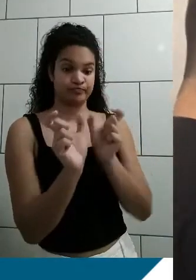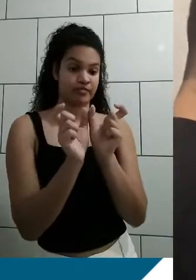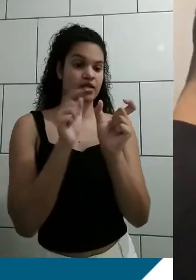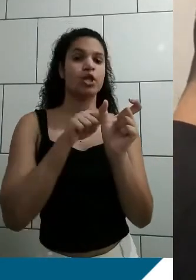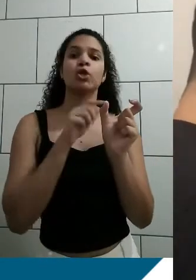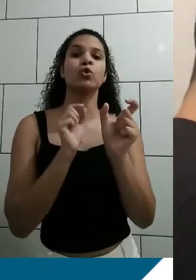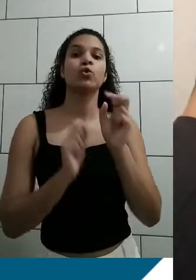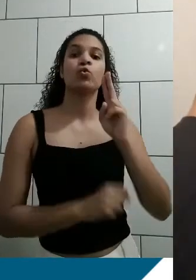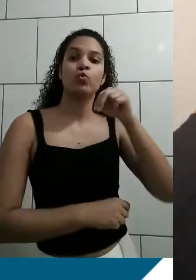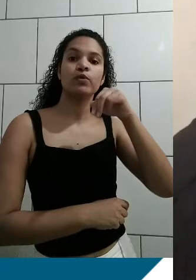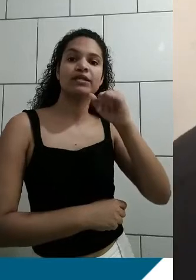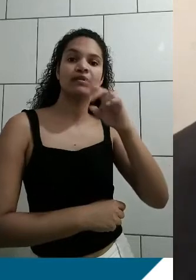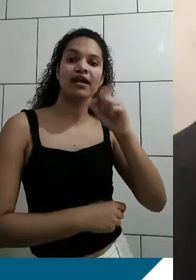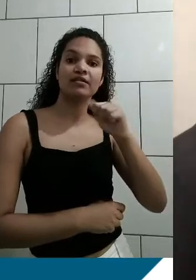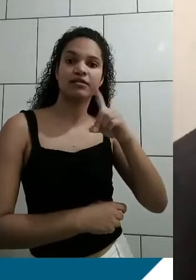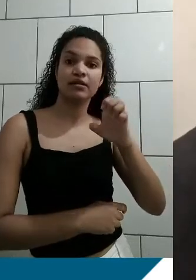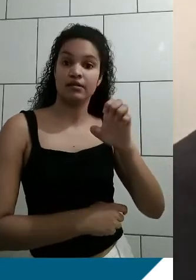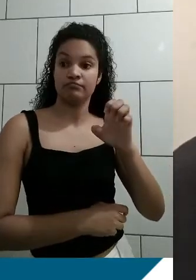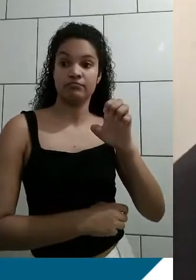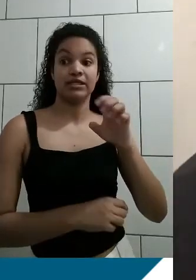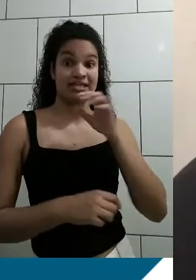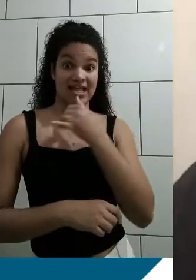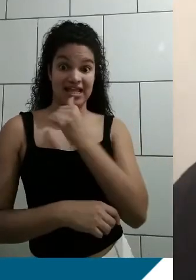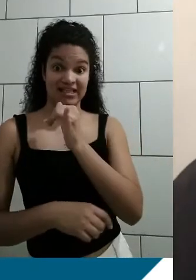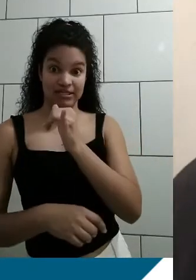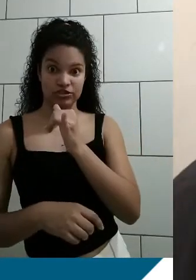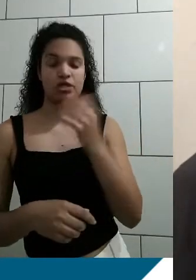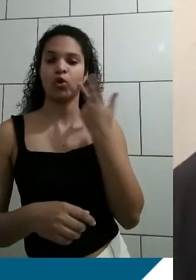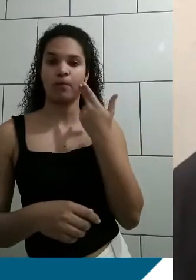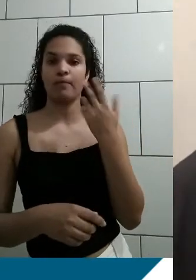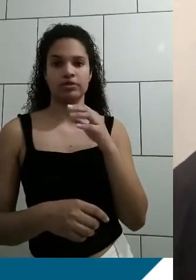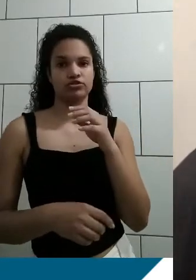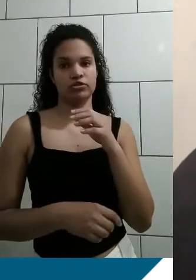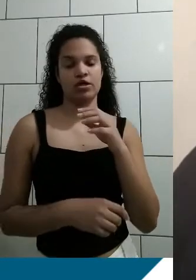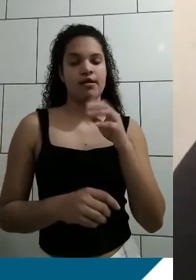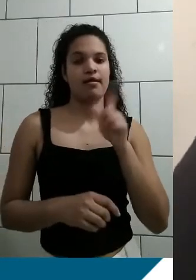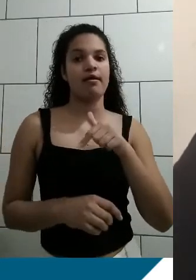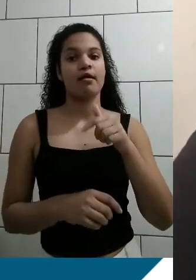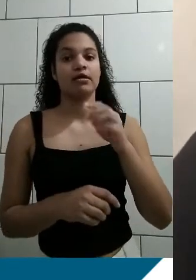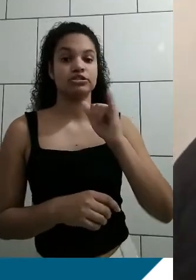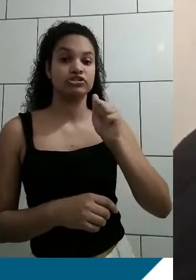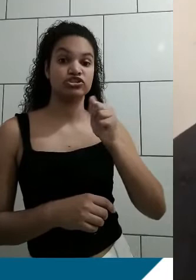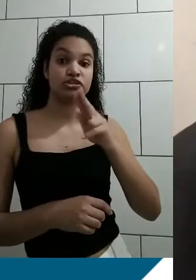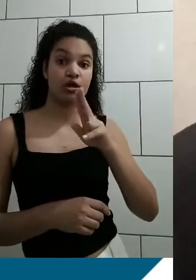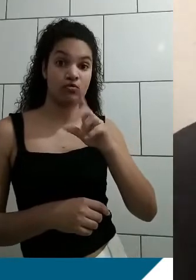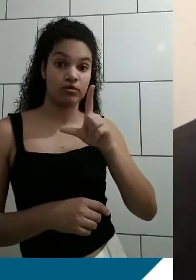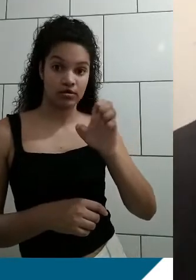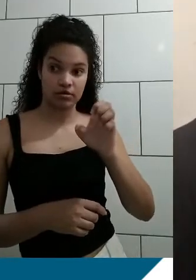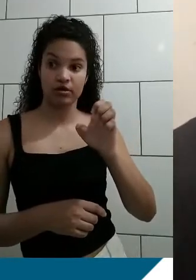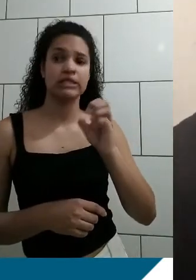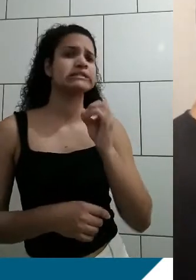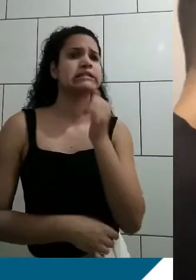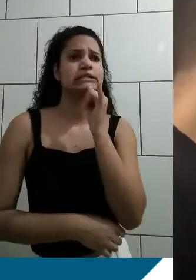e se a gente colocar apenas o valor numérico e essa unidade, ou outra unidade, como por exemplo a caloria, a gente consegue definir bem